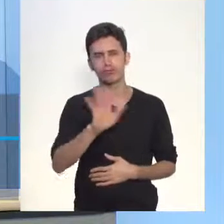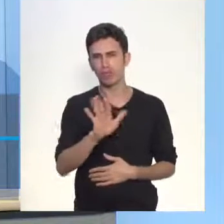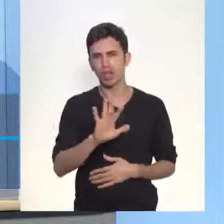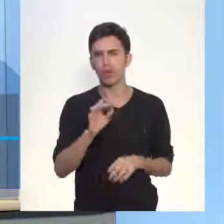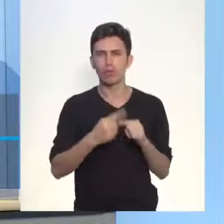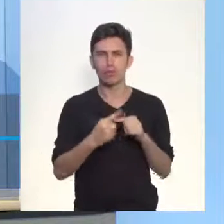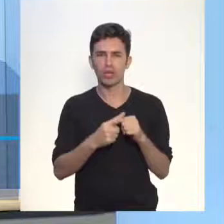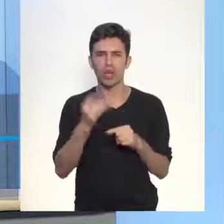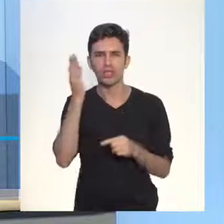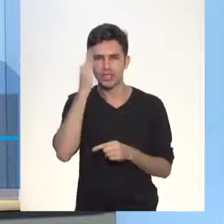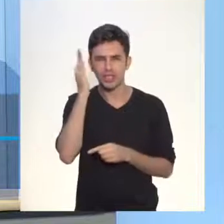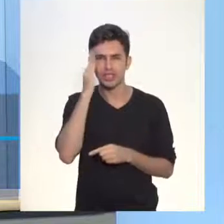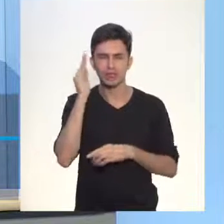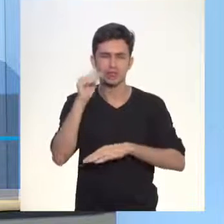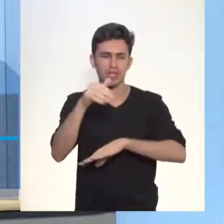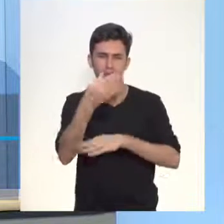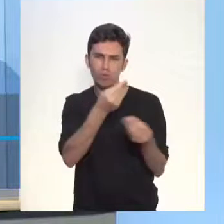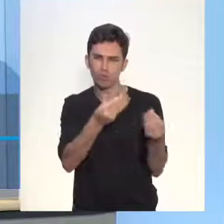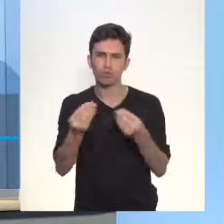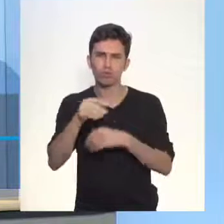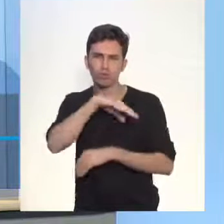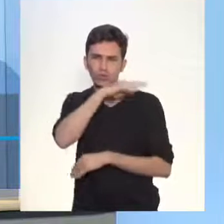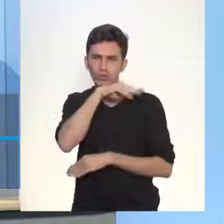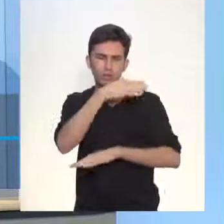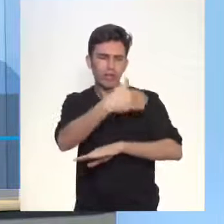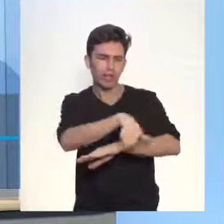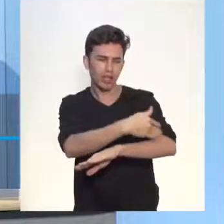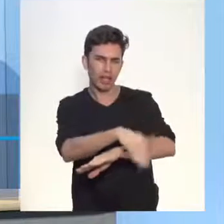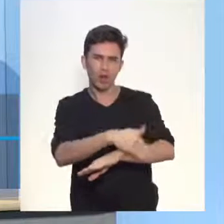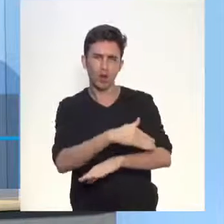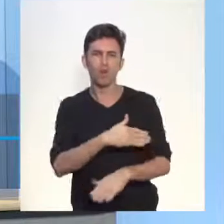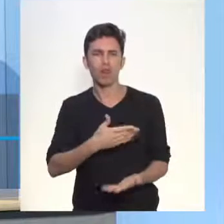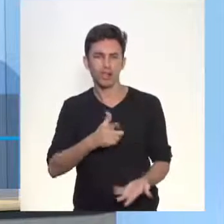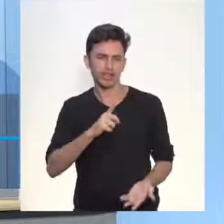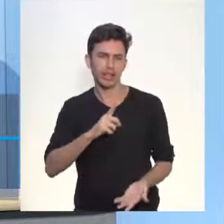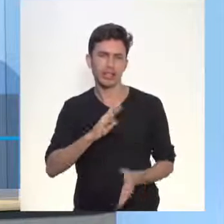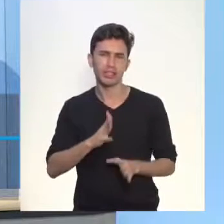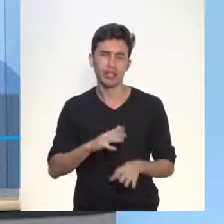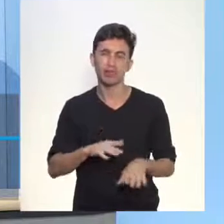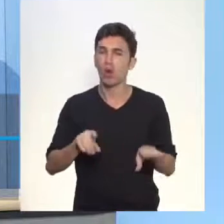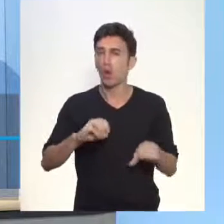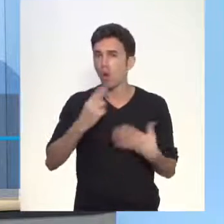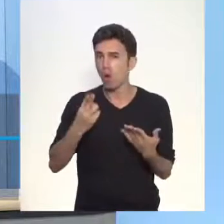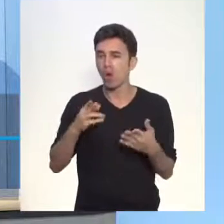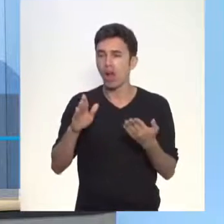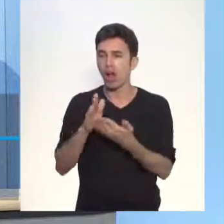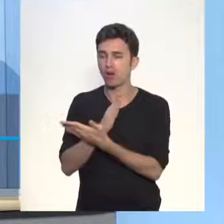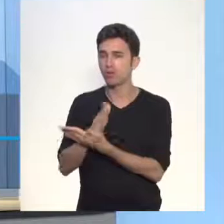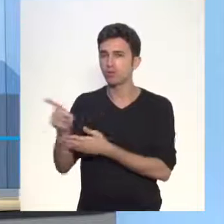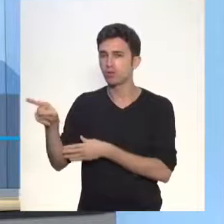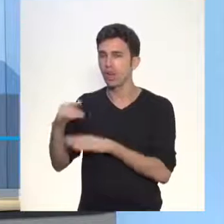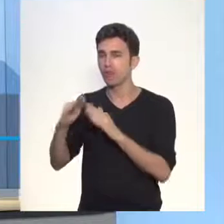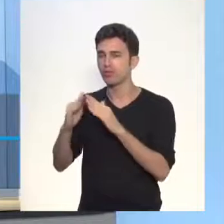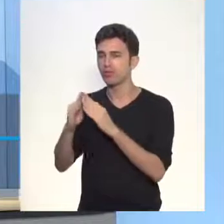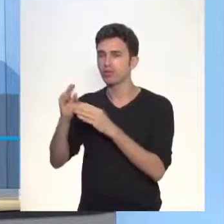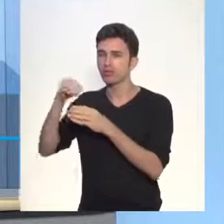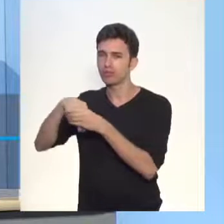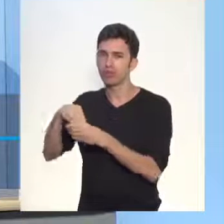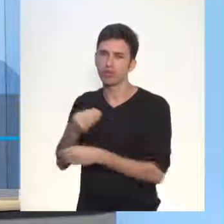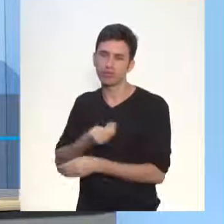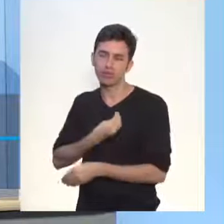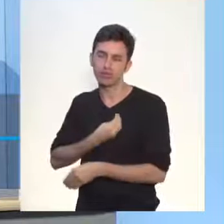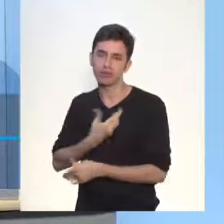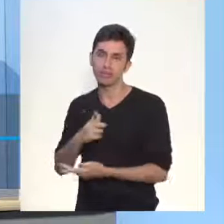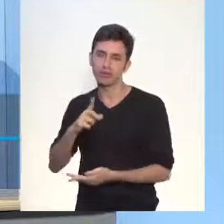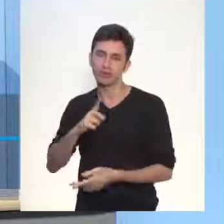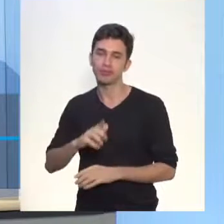já moram, né, na rua ou não vivem dentro de casa. Então, tem esse contexto. E o que entrou, assim, que eu posso colocar